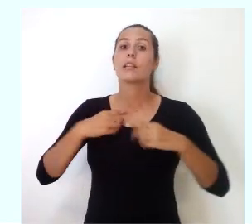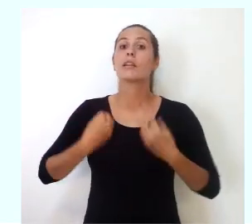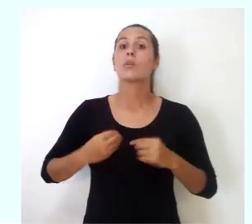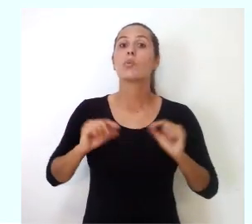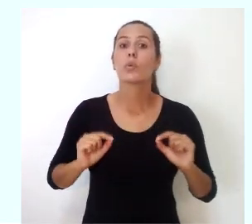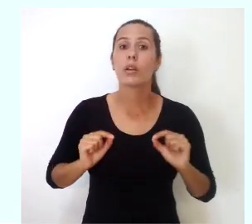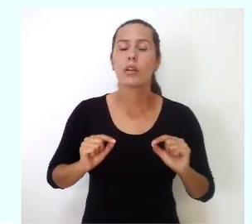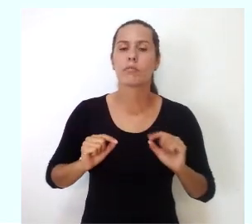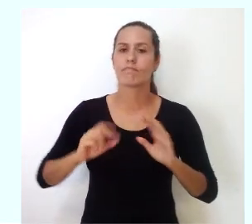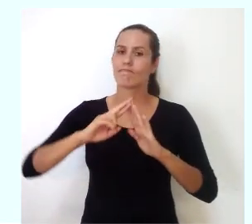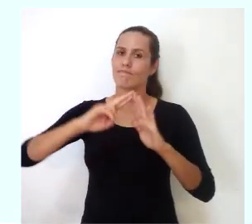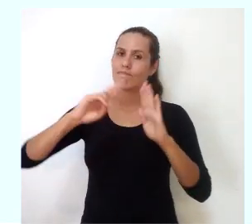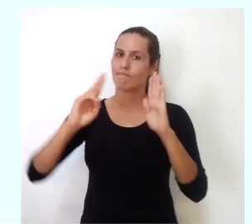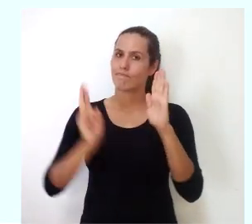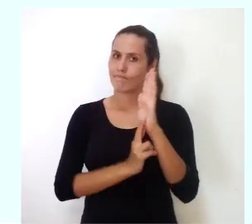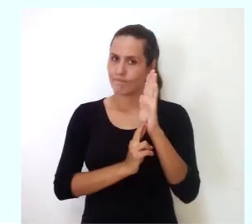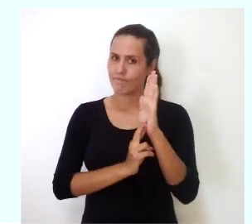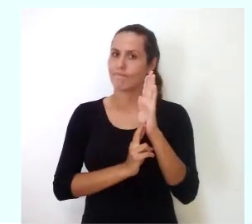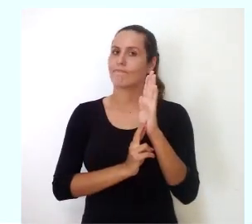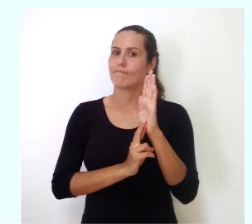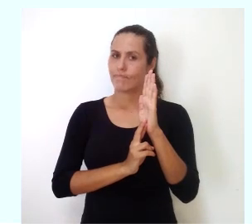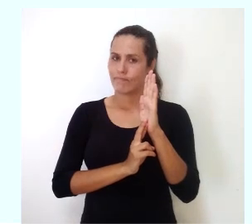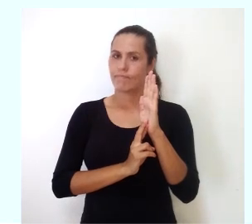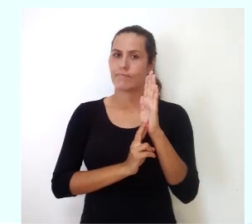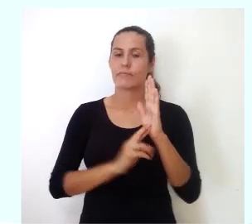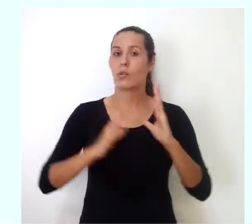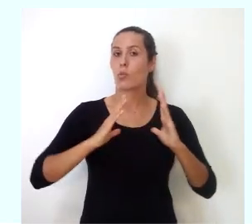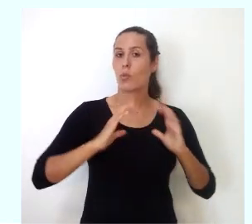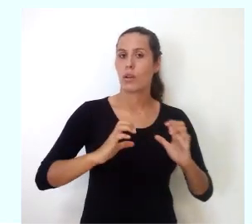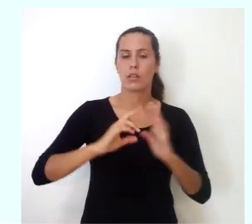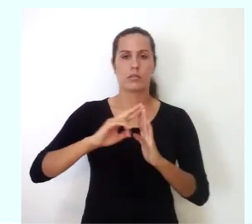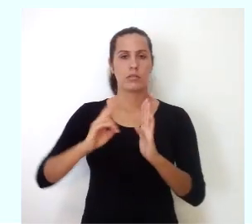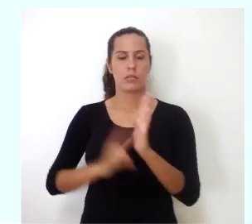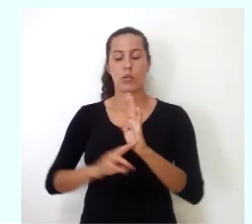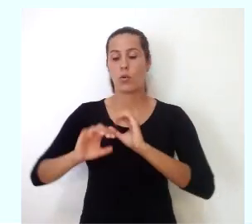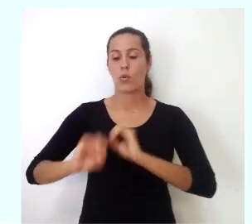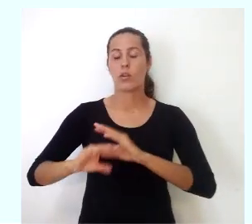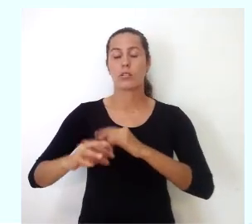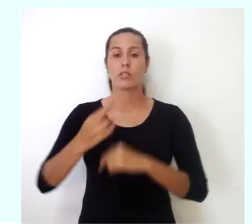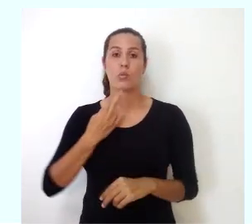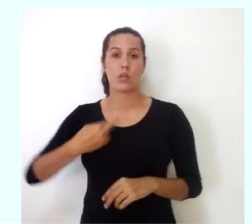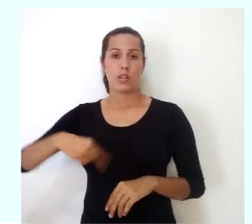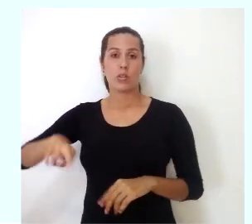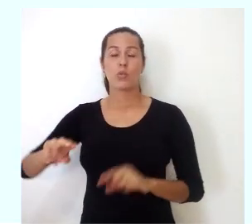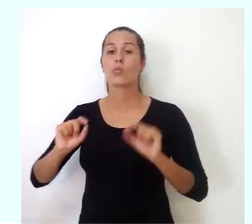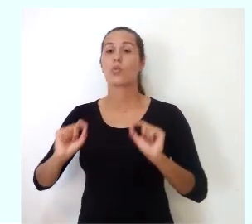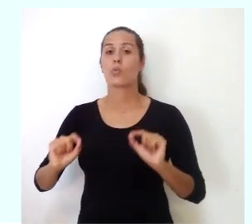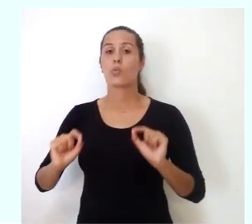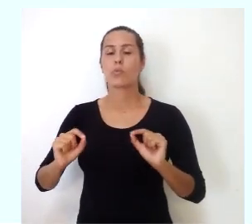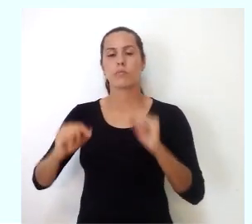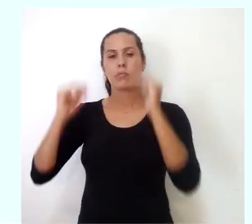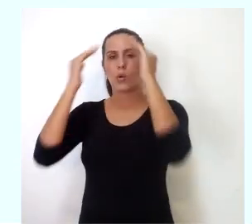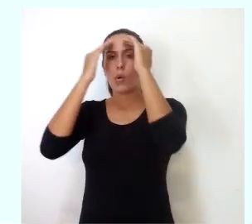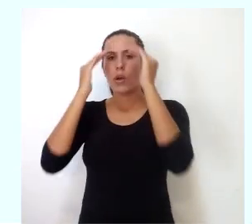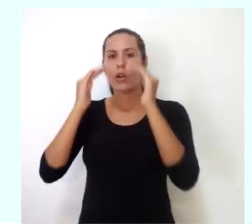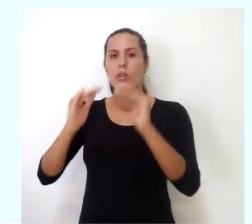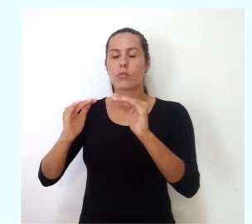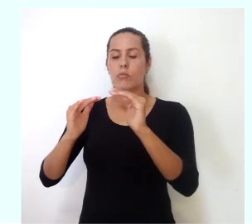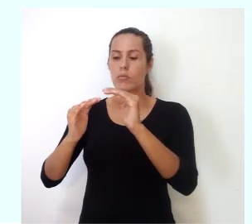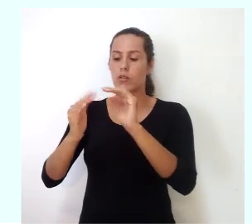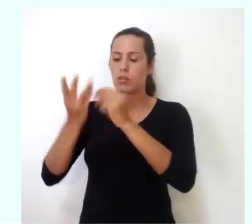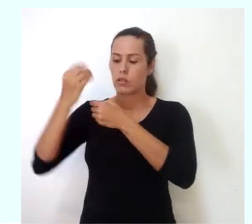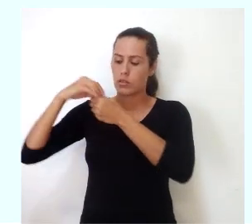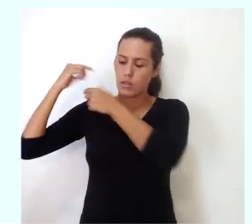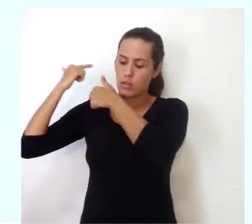quê? As normas. Então ética, normas, ensino religioso, justamente o quê? O respeito à